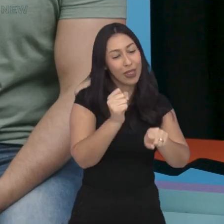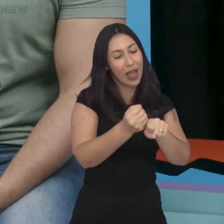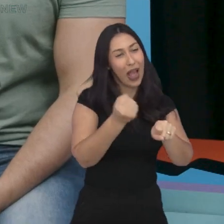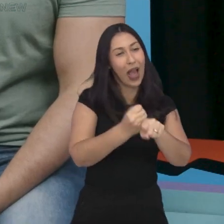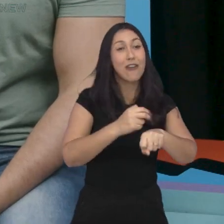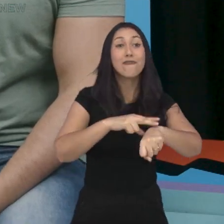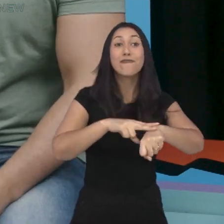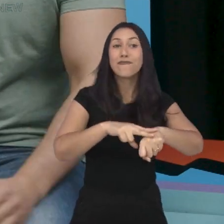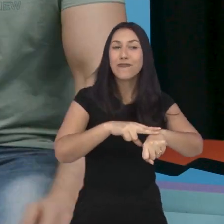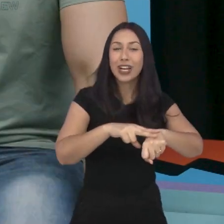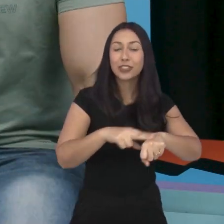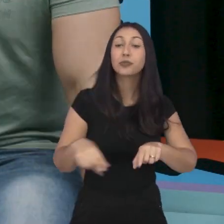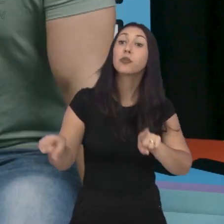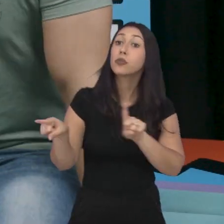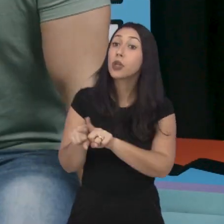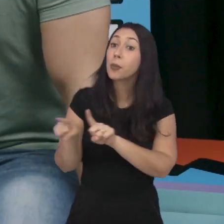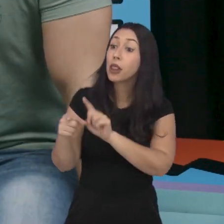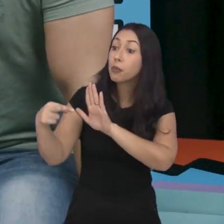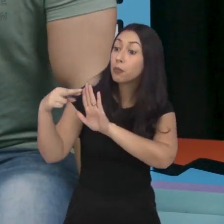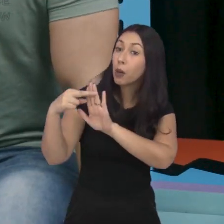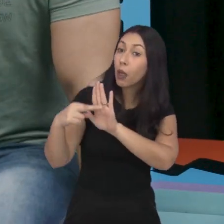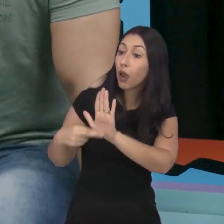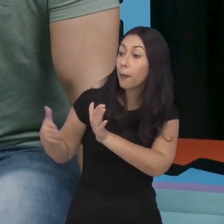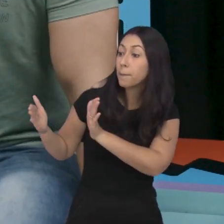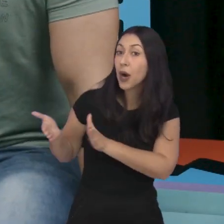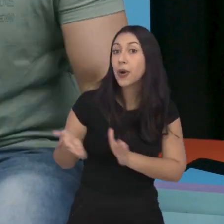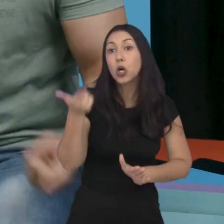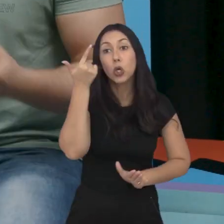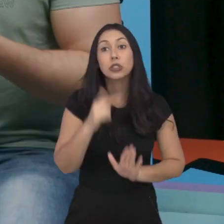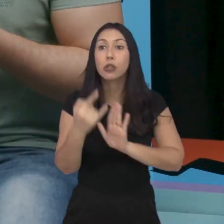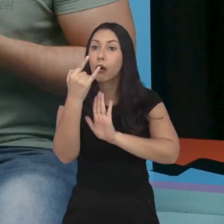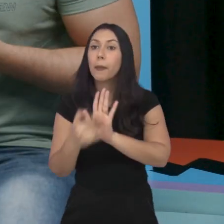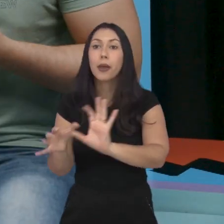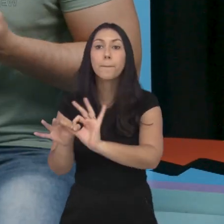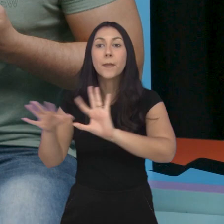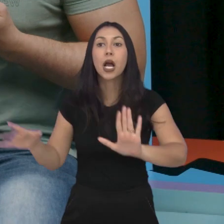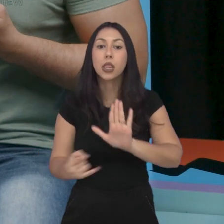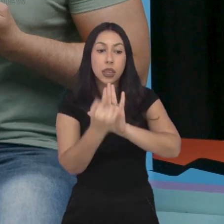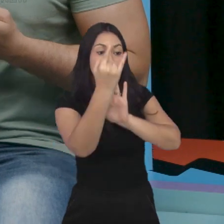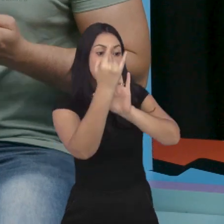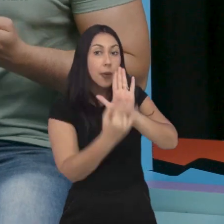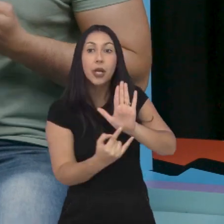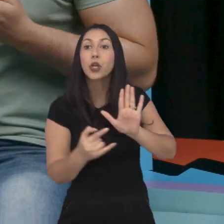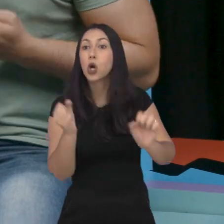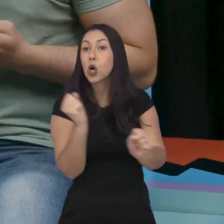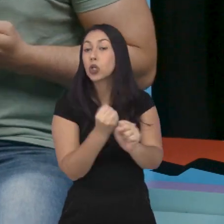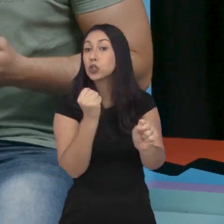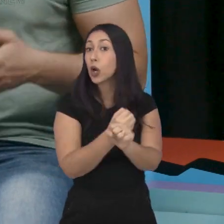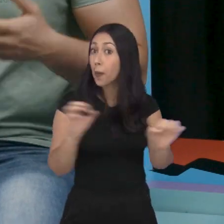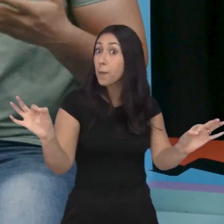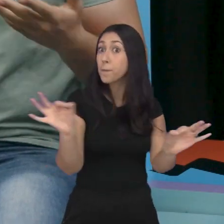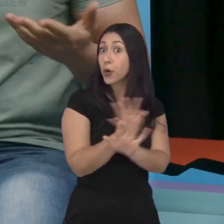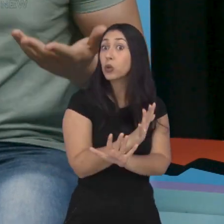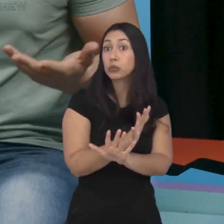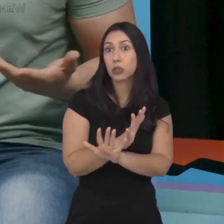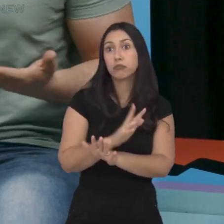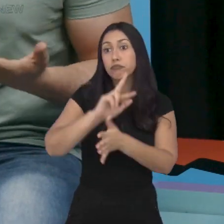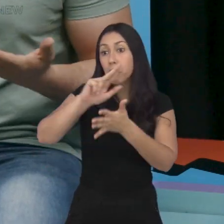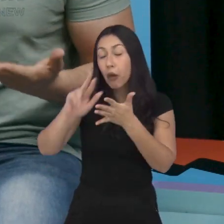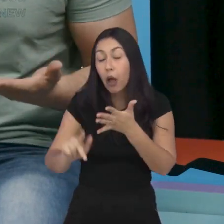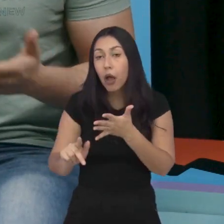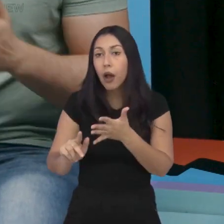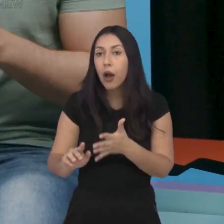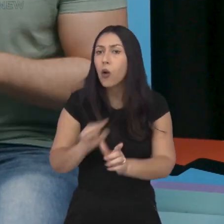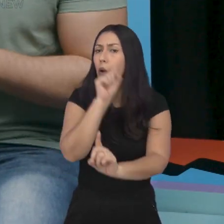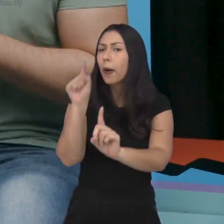livre do inglês. O código determina, inclusive, os processos para obter alvará, licença e habite. E a intenção com tudo isso, o